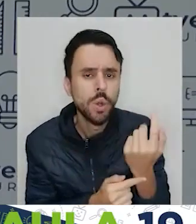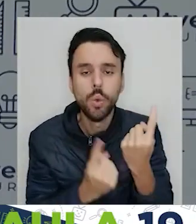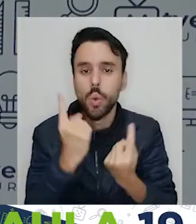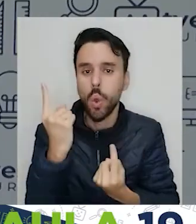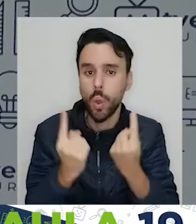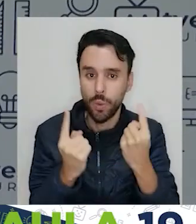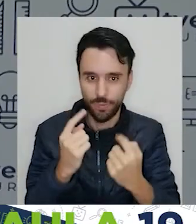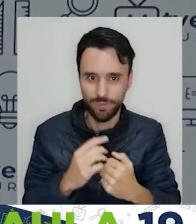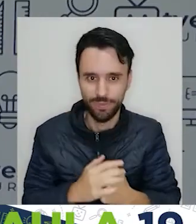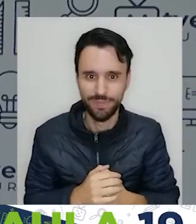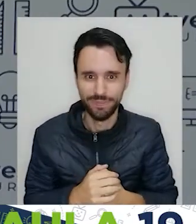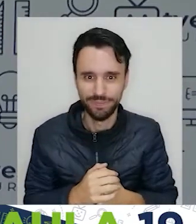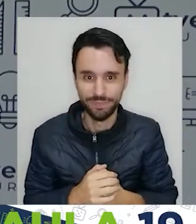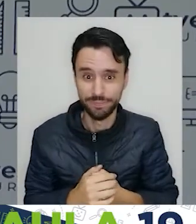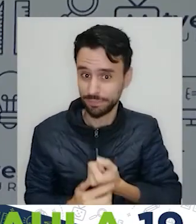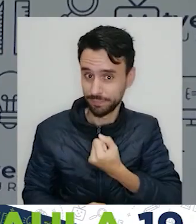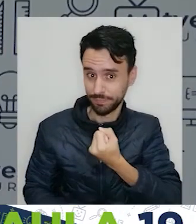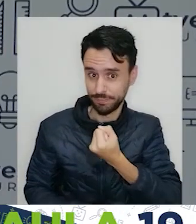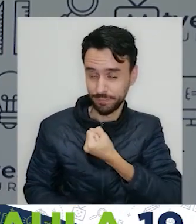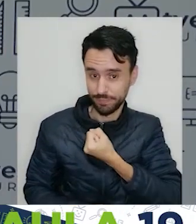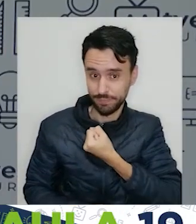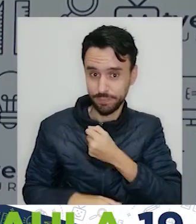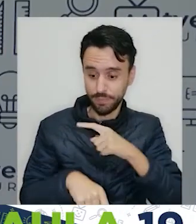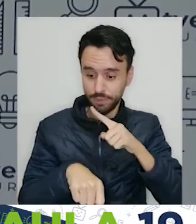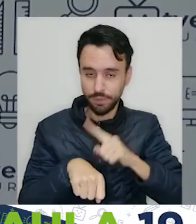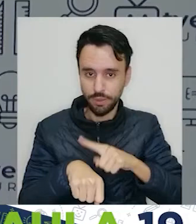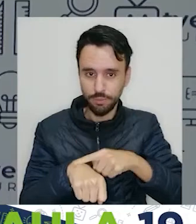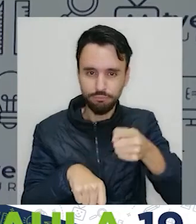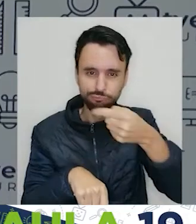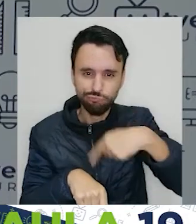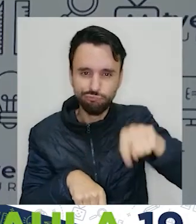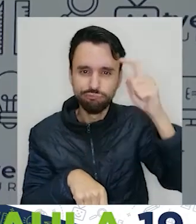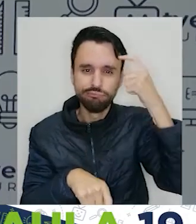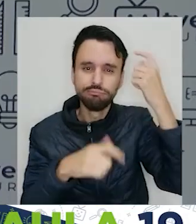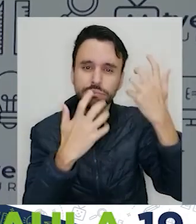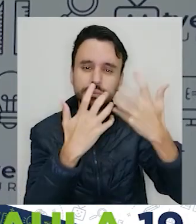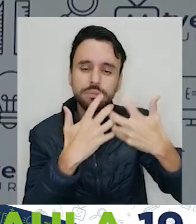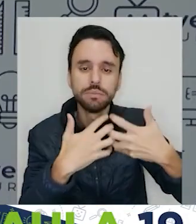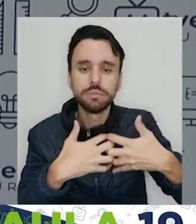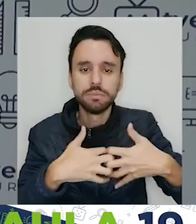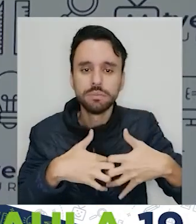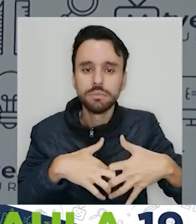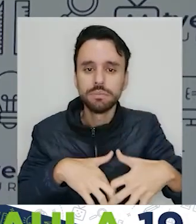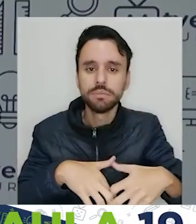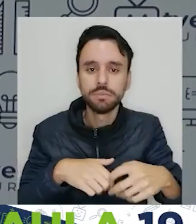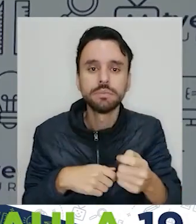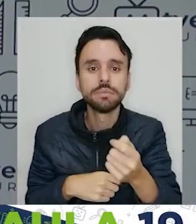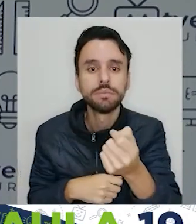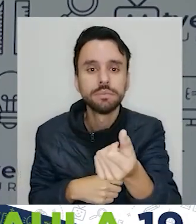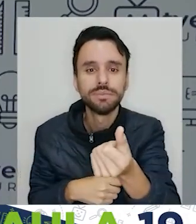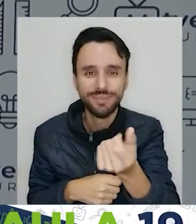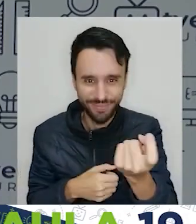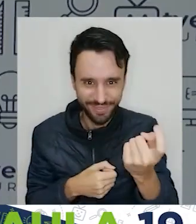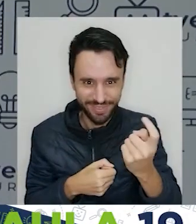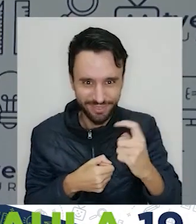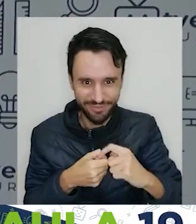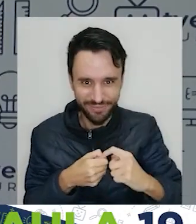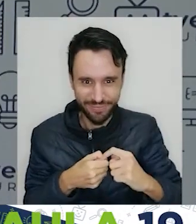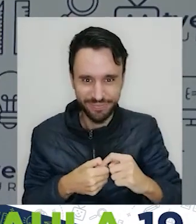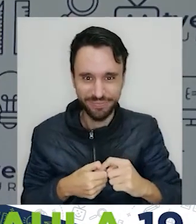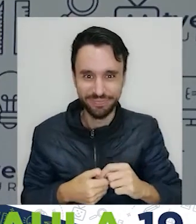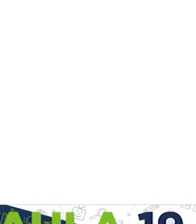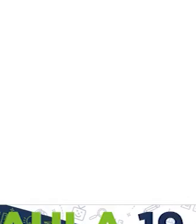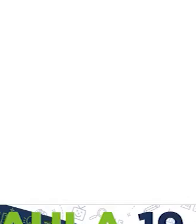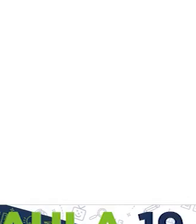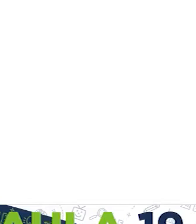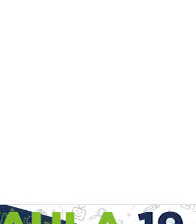sequência? Eu vou dar um tempo para vocês pensarem. E daqui a pouco eu volto com a